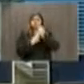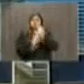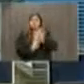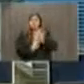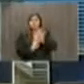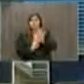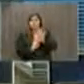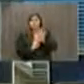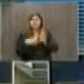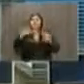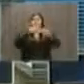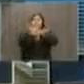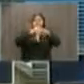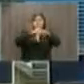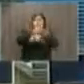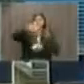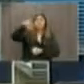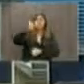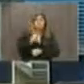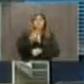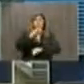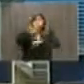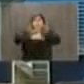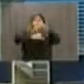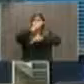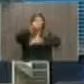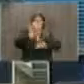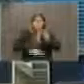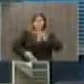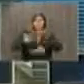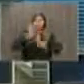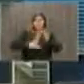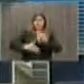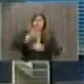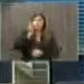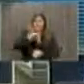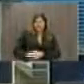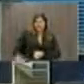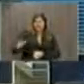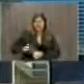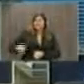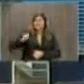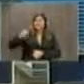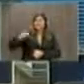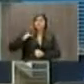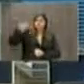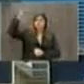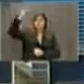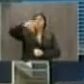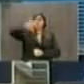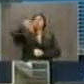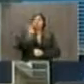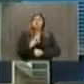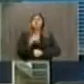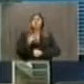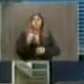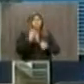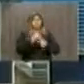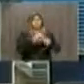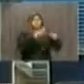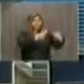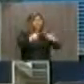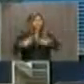e ampliar o atendimento ao menor e ao adolescente no nosso município. É necessário criar espaços de